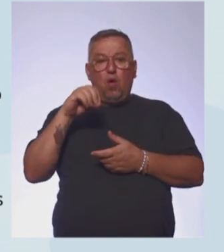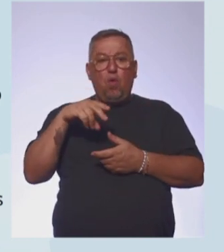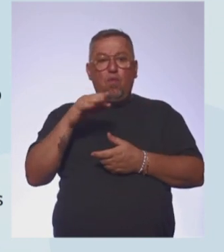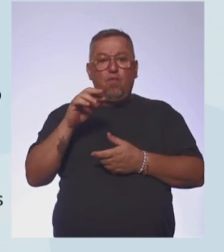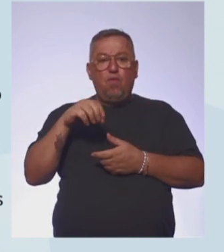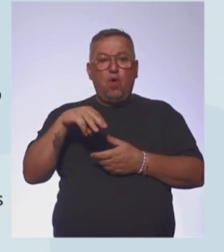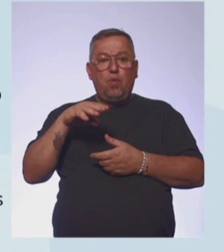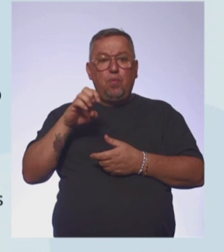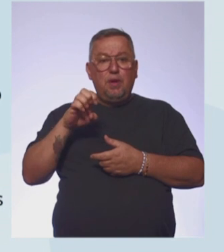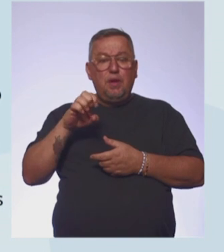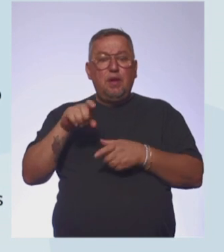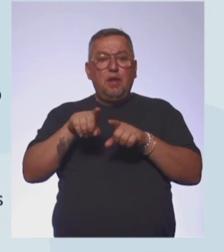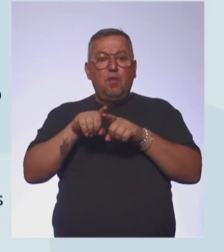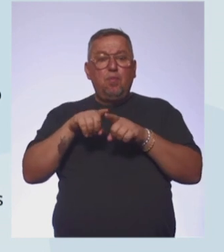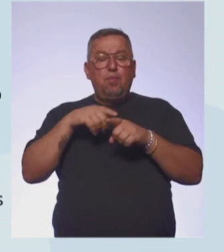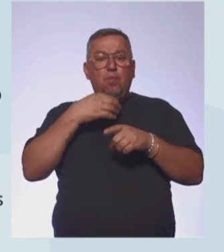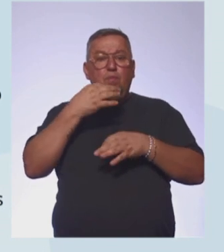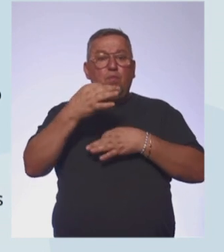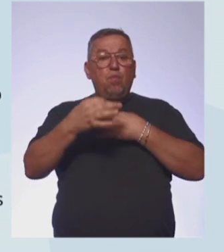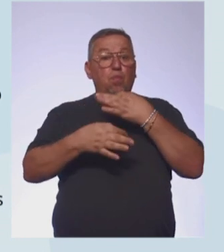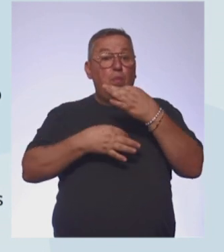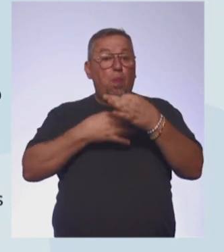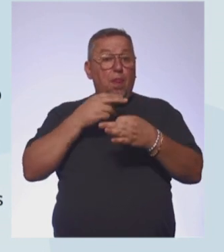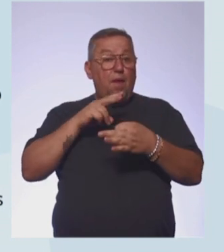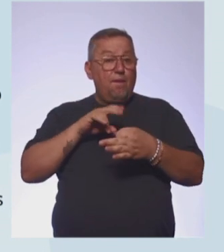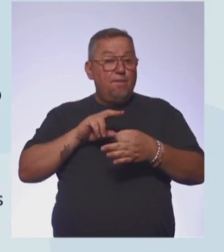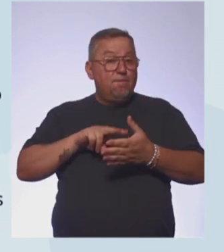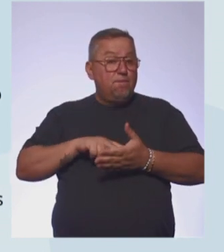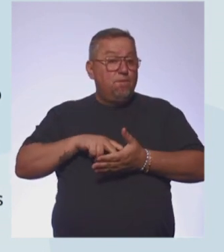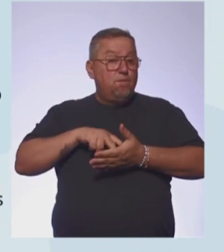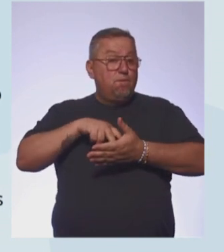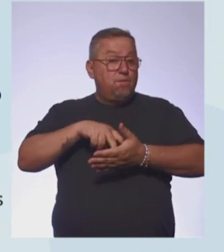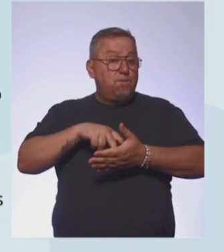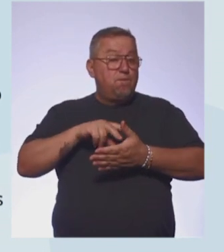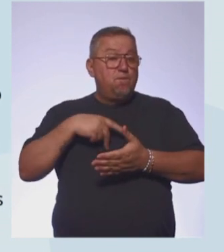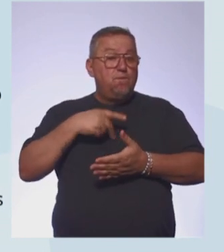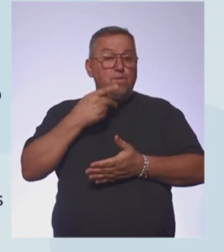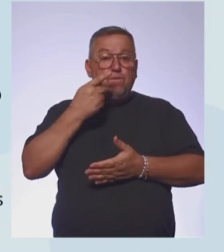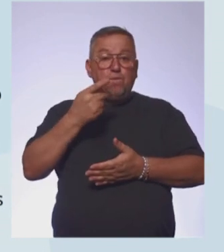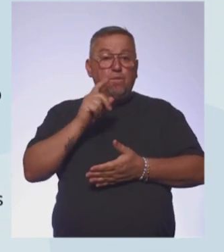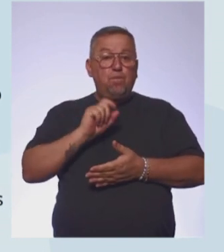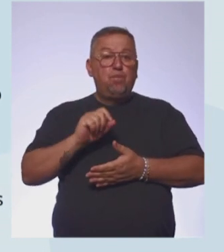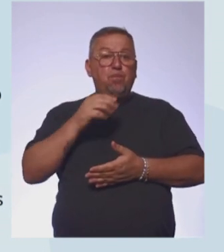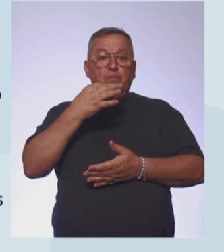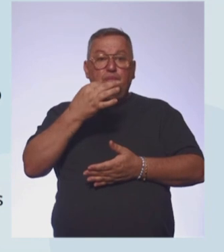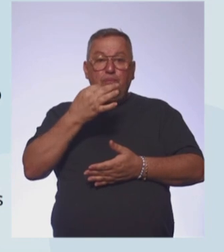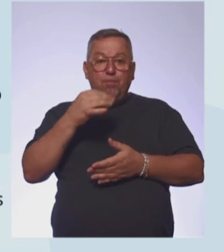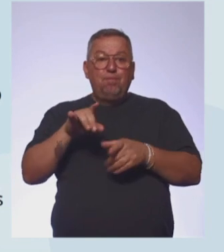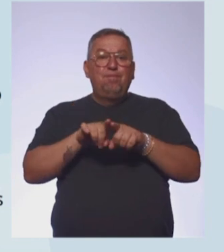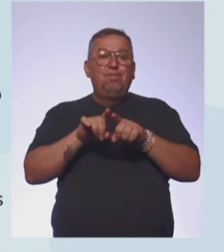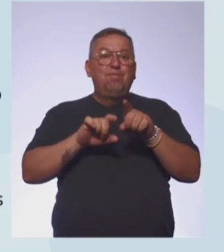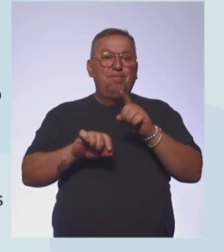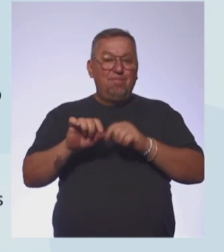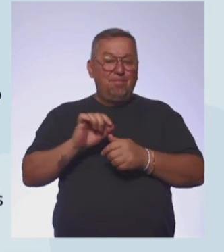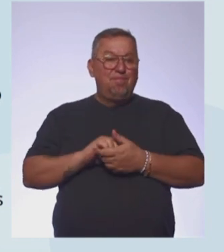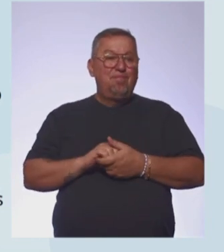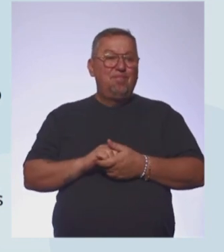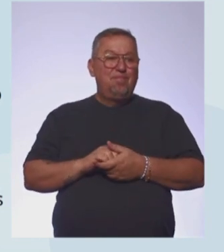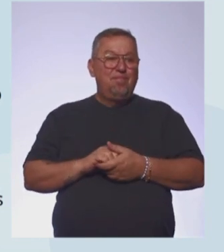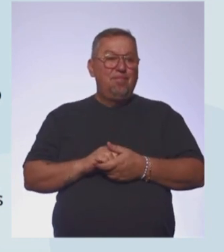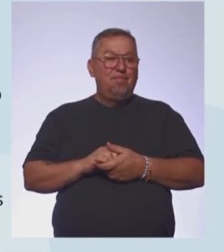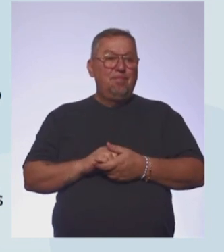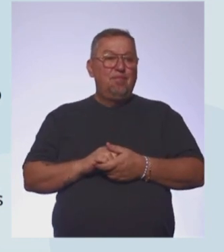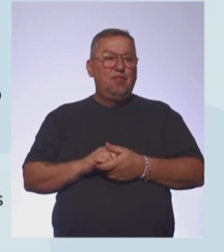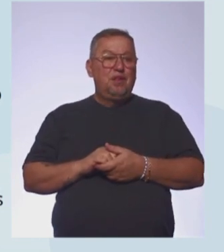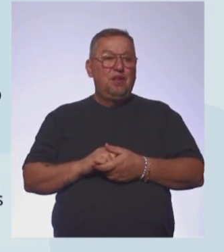um argumento que vai sustentar aquilo que a gente está colocando, sustentar a nossa opinião ali, né? Então, esse segundo é